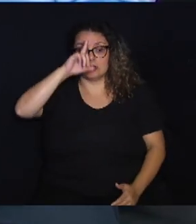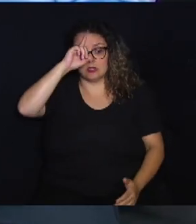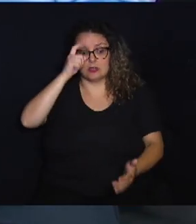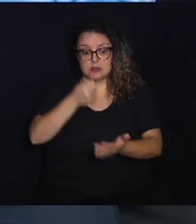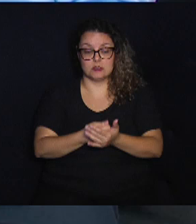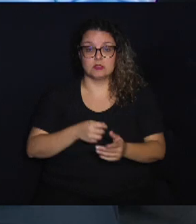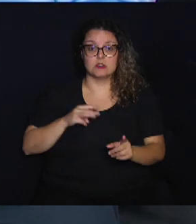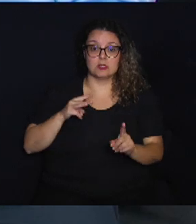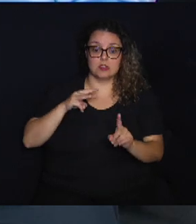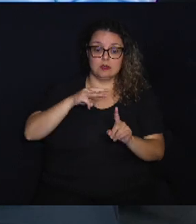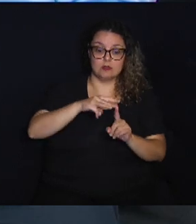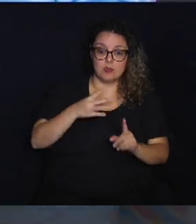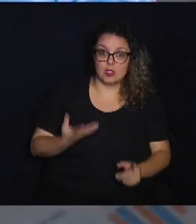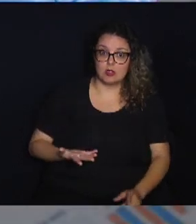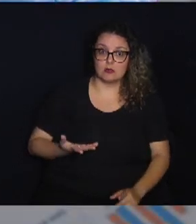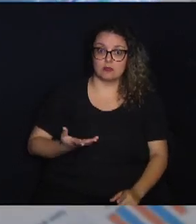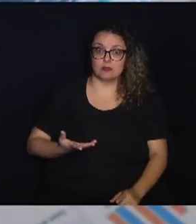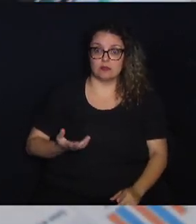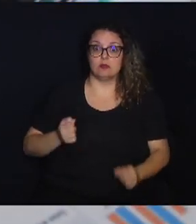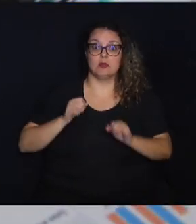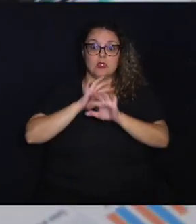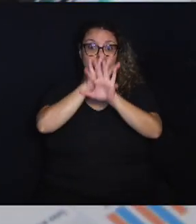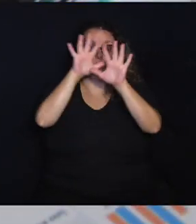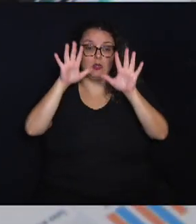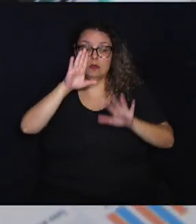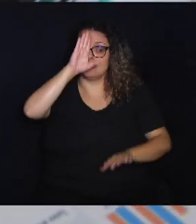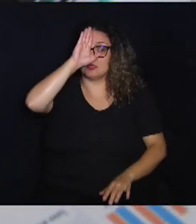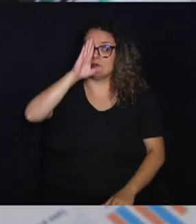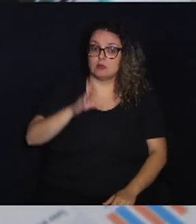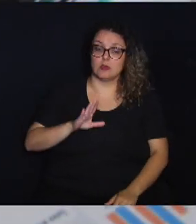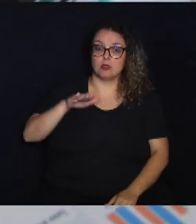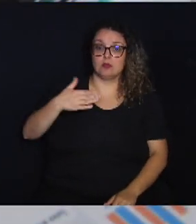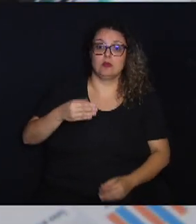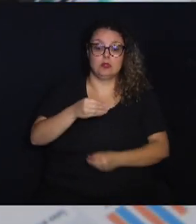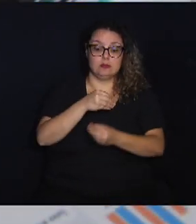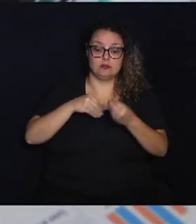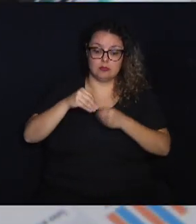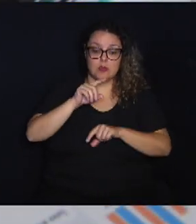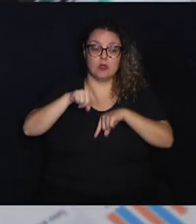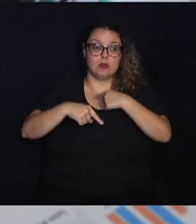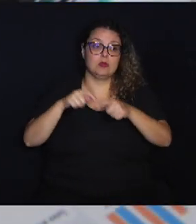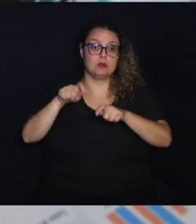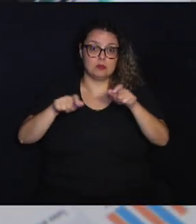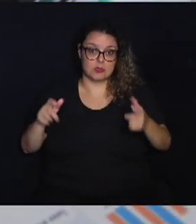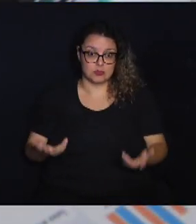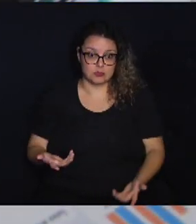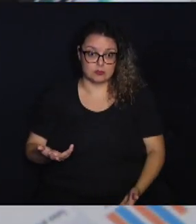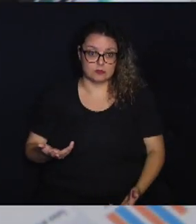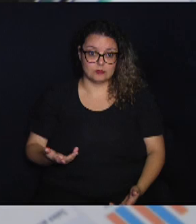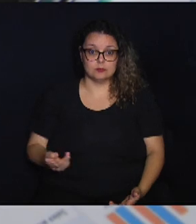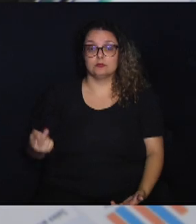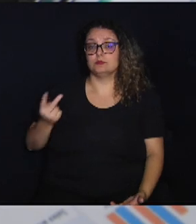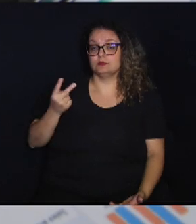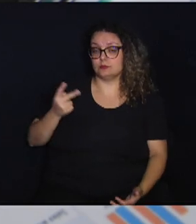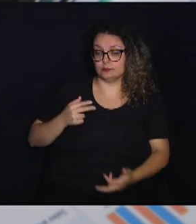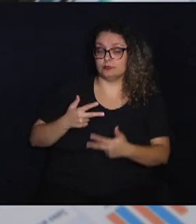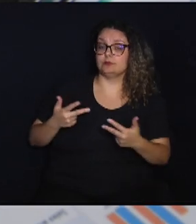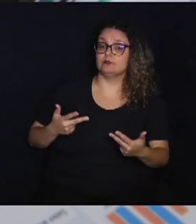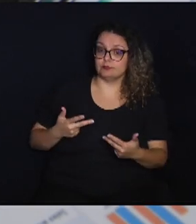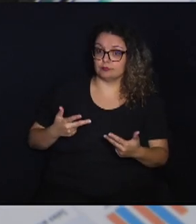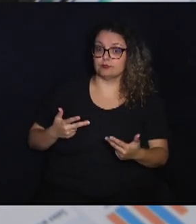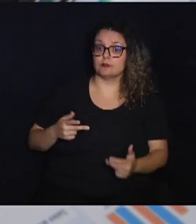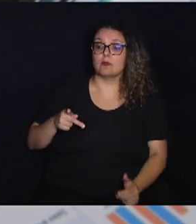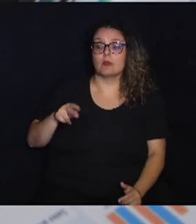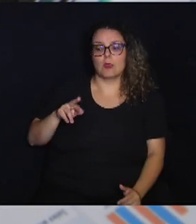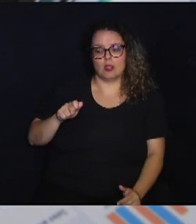meta e ela ser muito clara, principalmente quando ela envolve outras pessoas. E, em segundo lugar, colocar